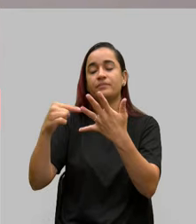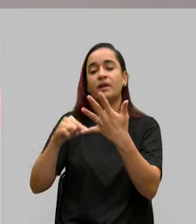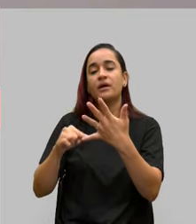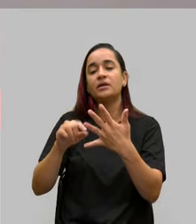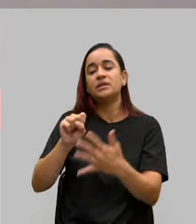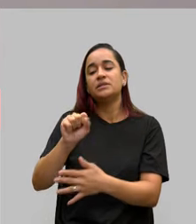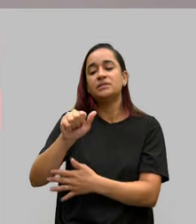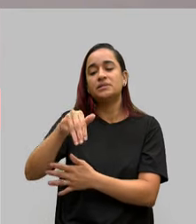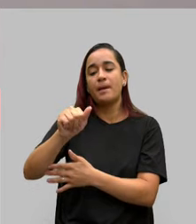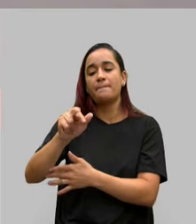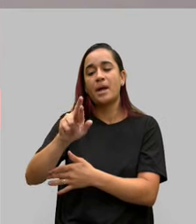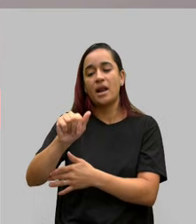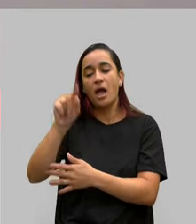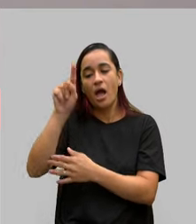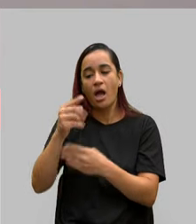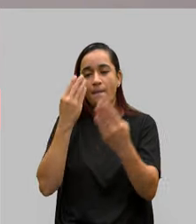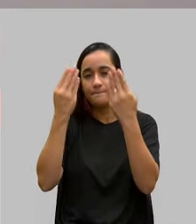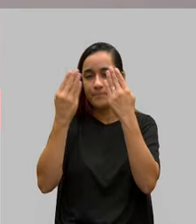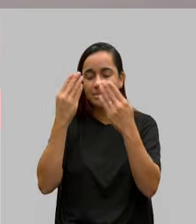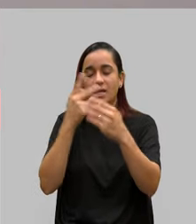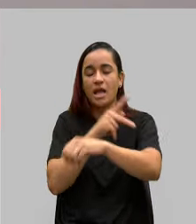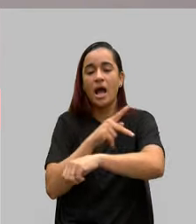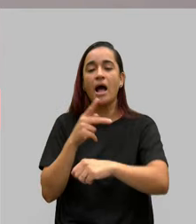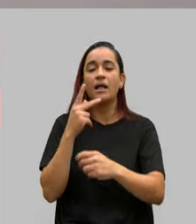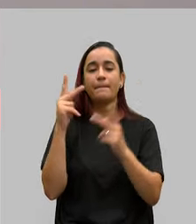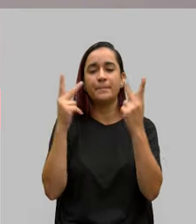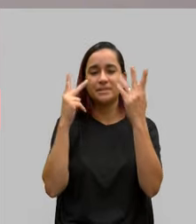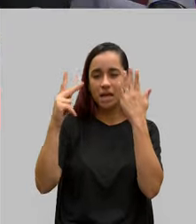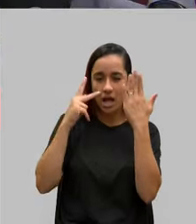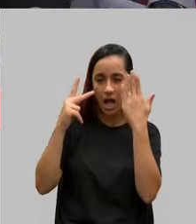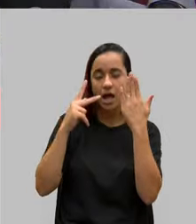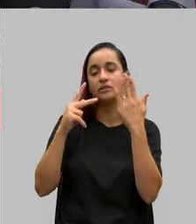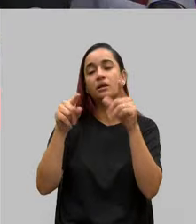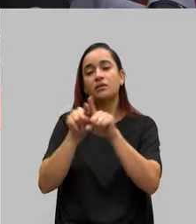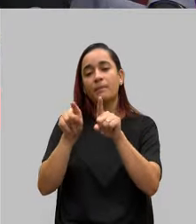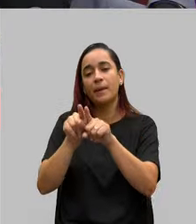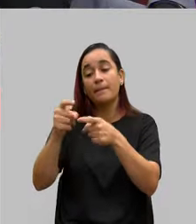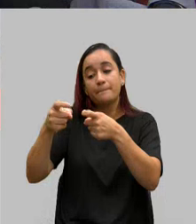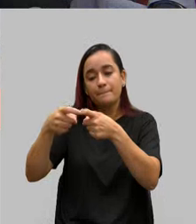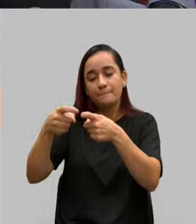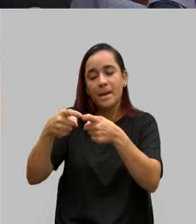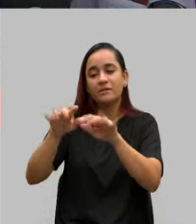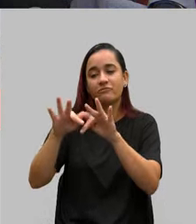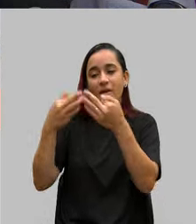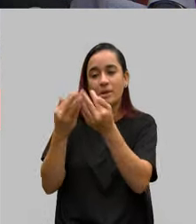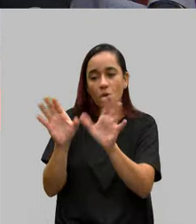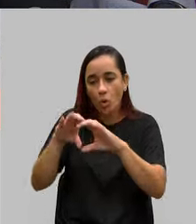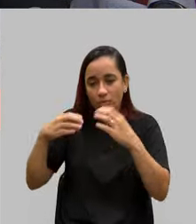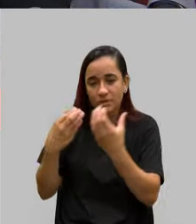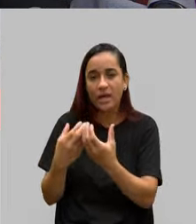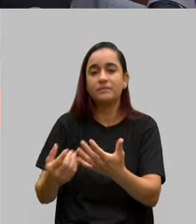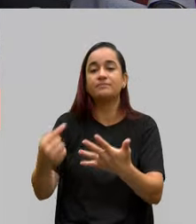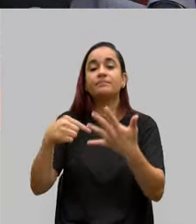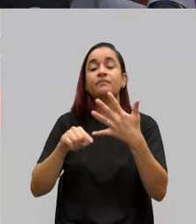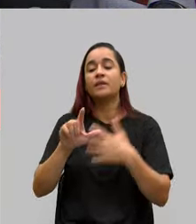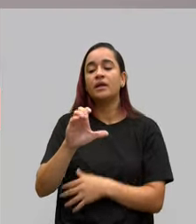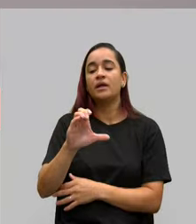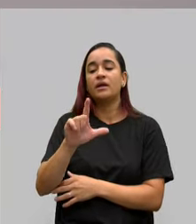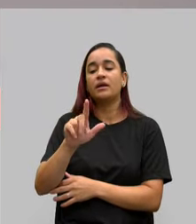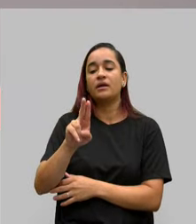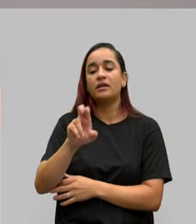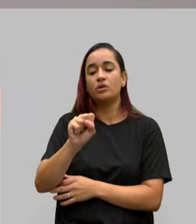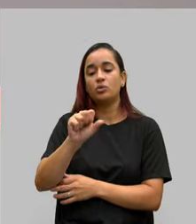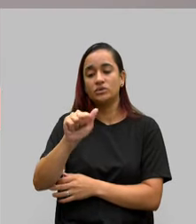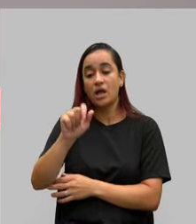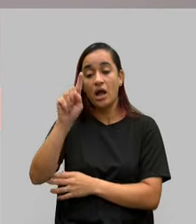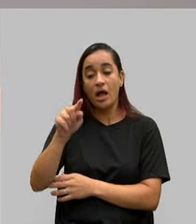pós-graduada pelo Albert Einstein médica de família e comunidade Cleusa Ladário mãe de paciente tratado